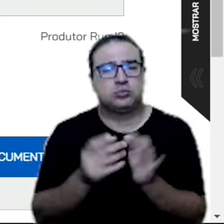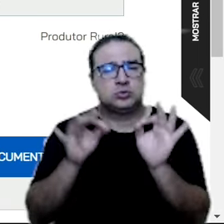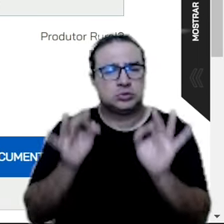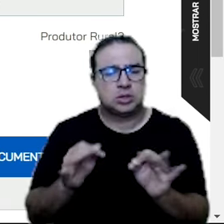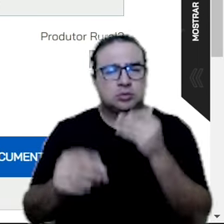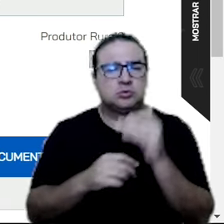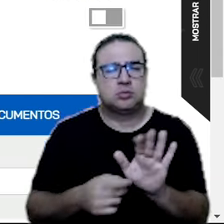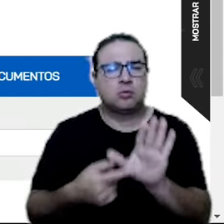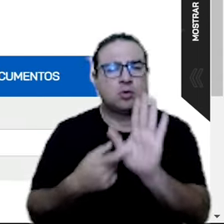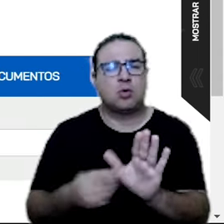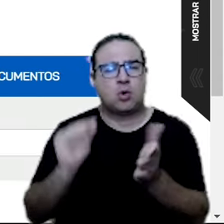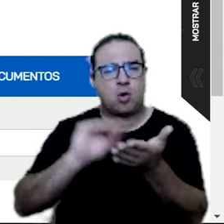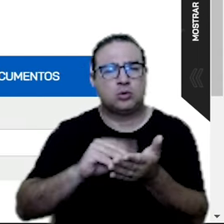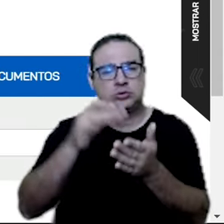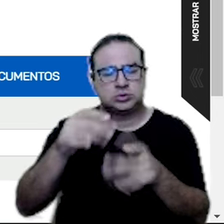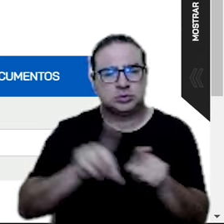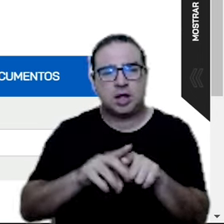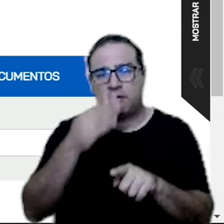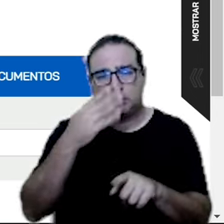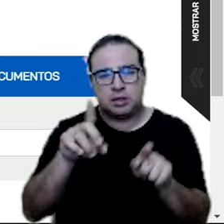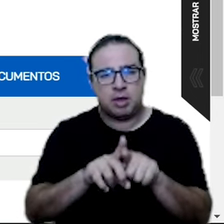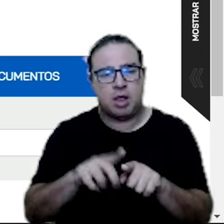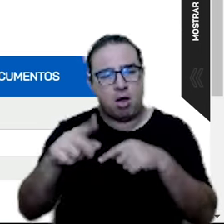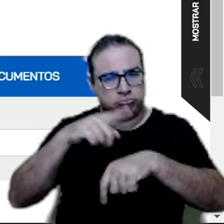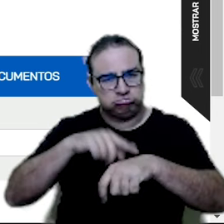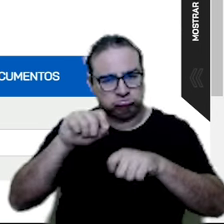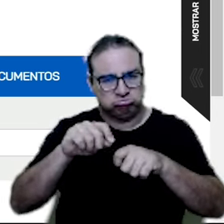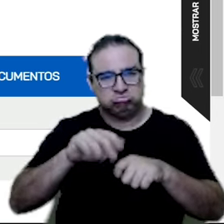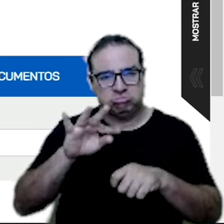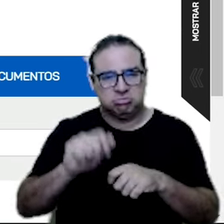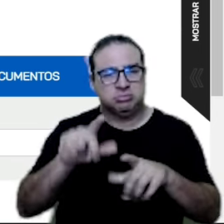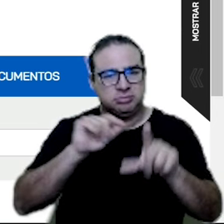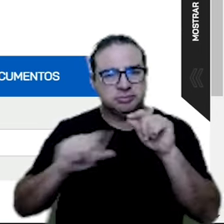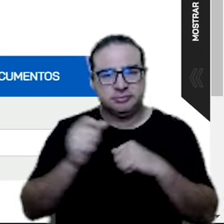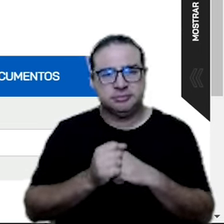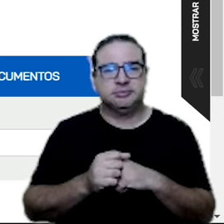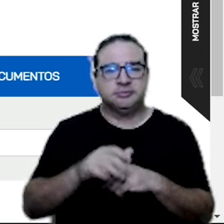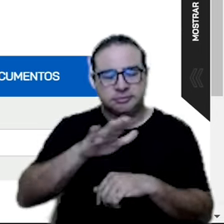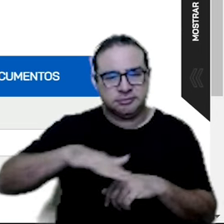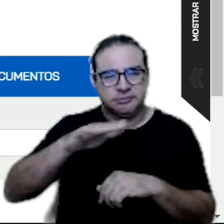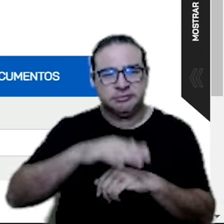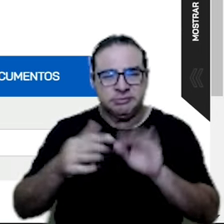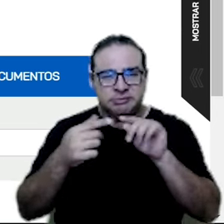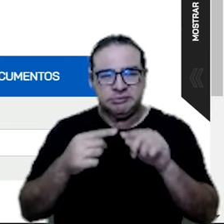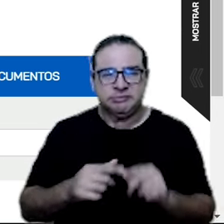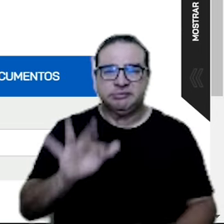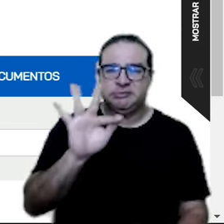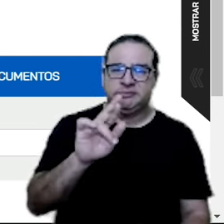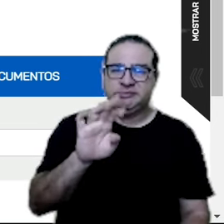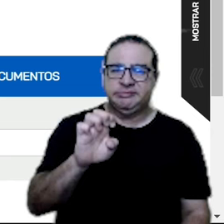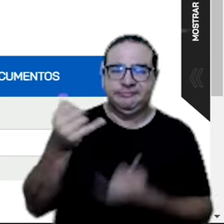transportadora e aí coloco o endereço dela lá na frente na hora de emitir a nota eu seleciono transportadora lá no campo de de